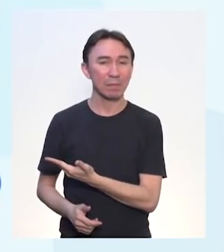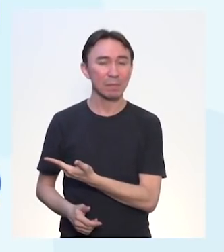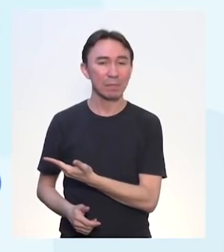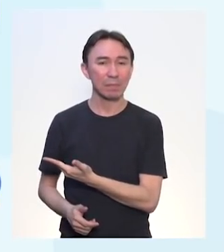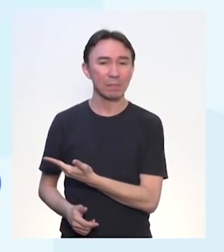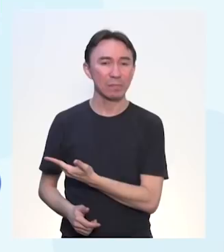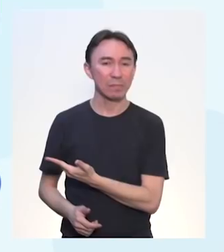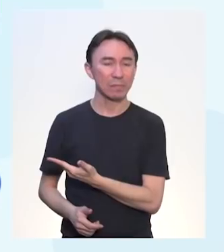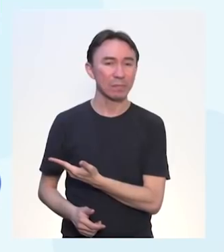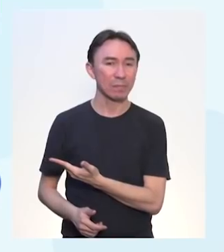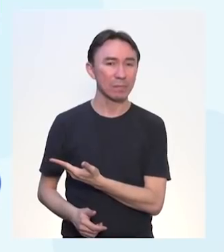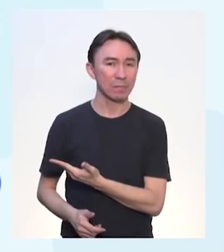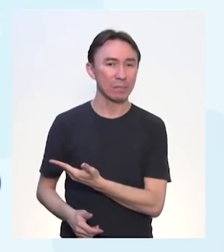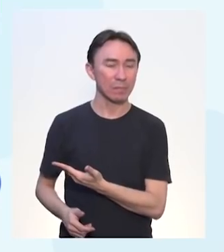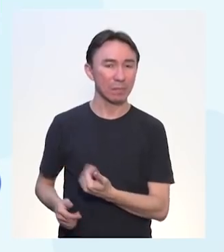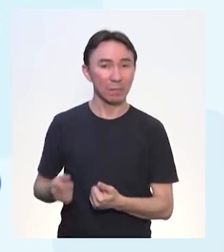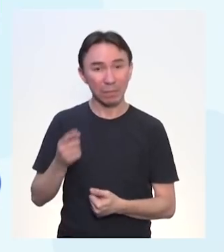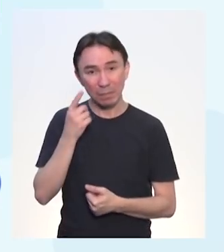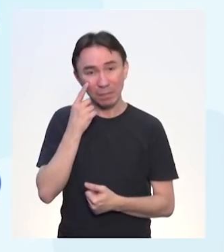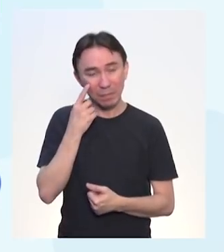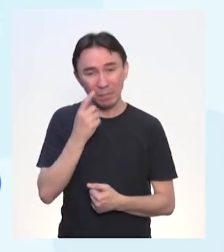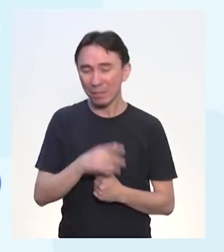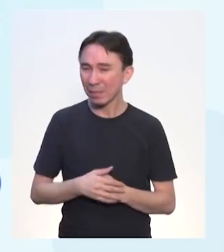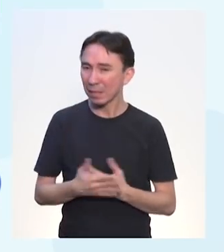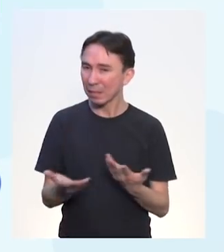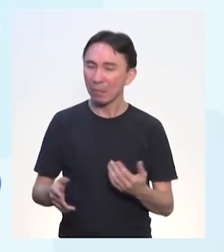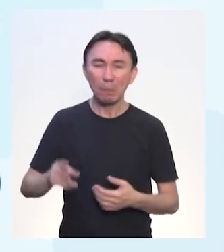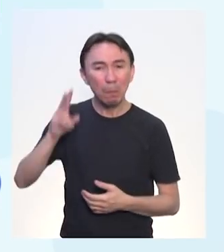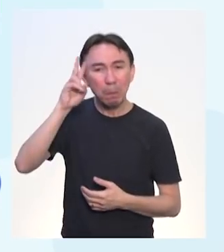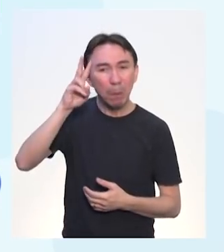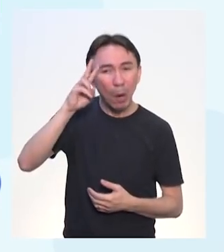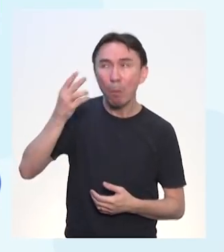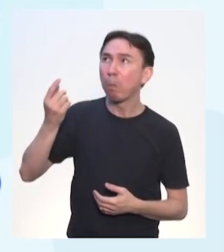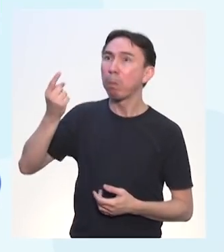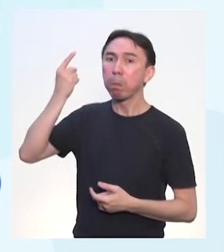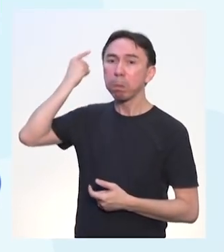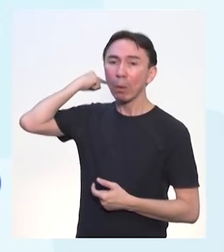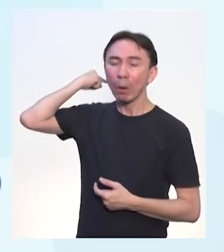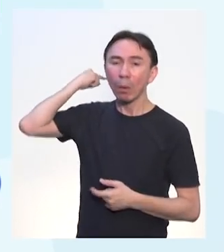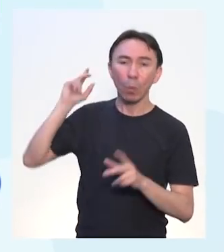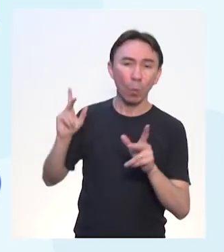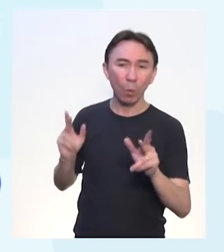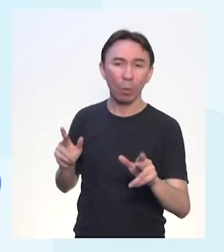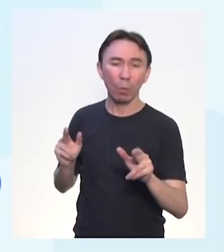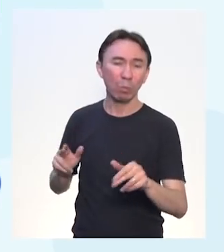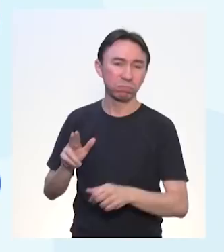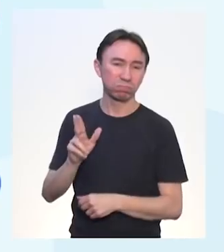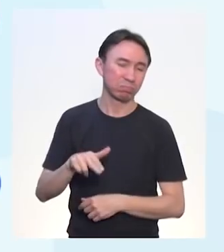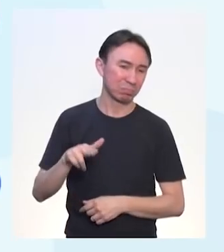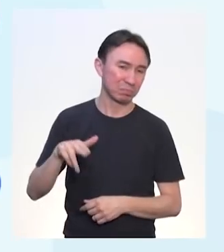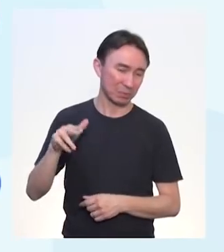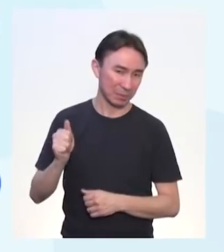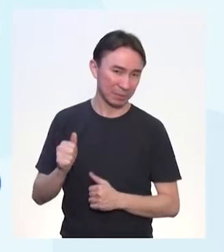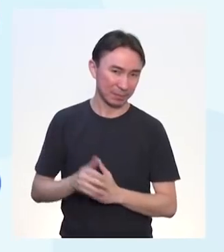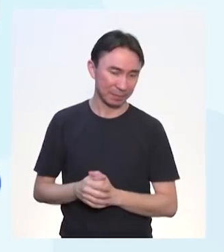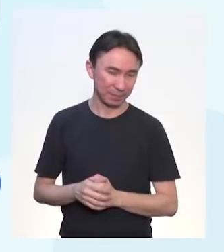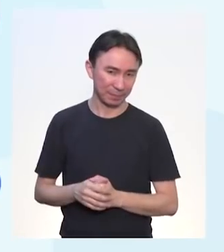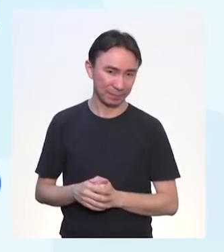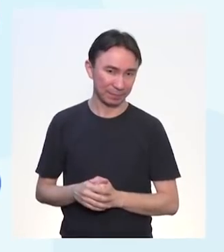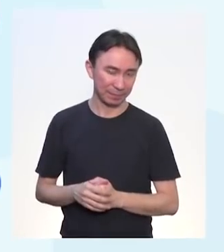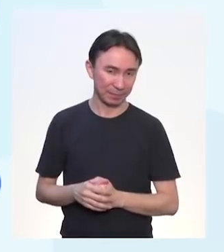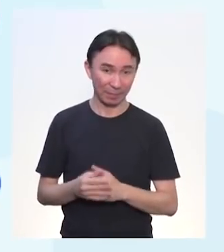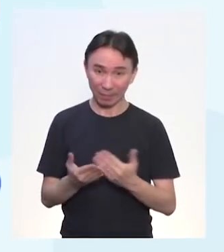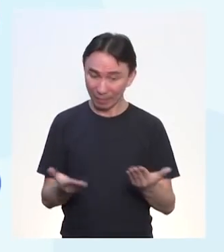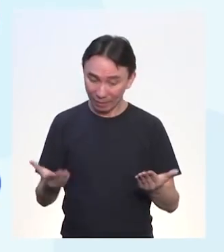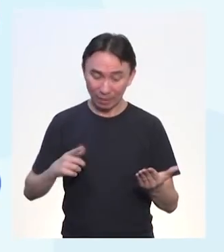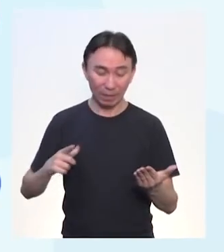do ponto de vista histórico, nunca havia existido isso. A concepção da criação de uma sociedade